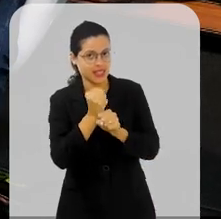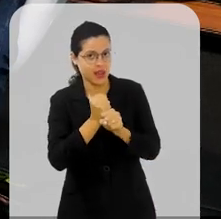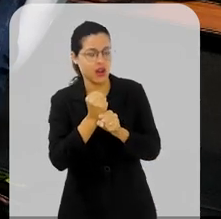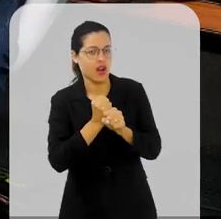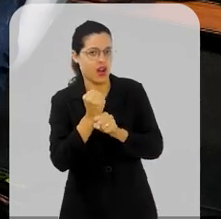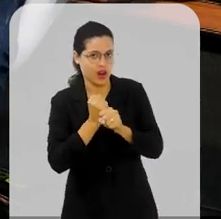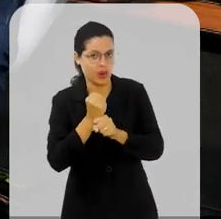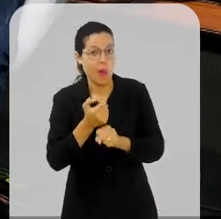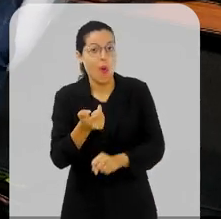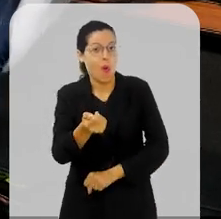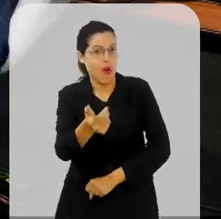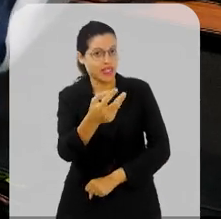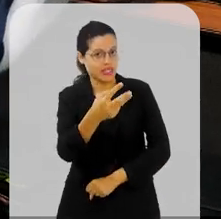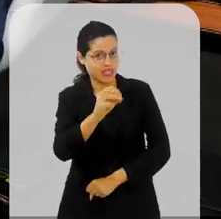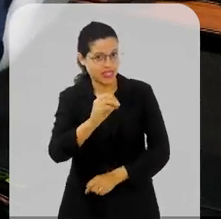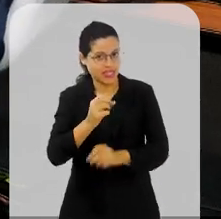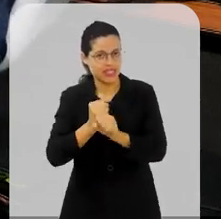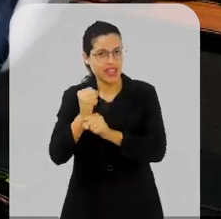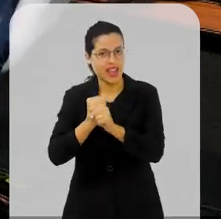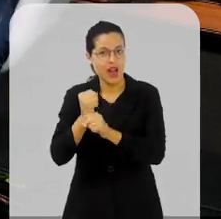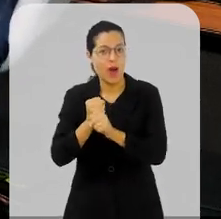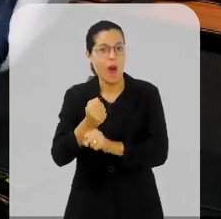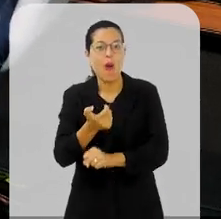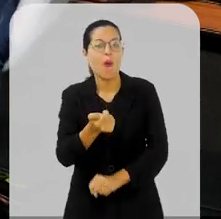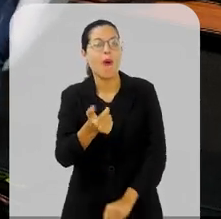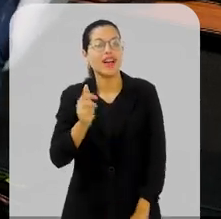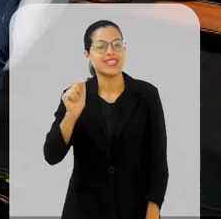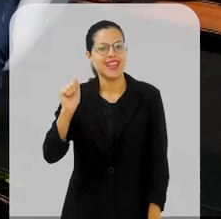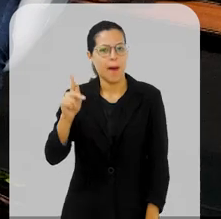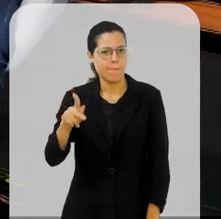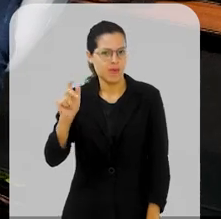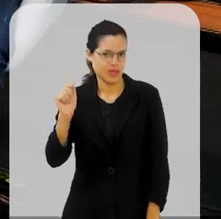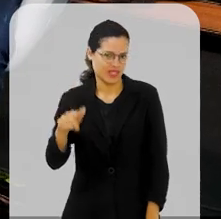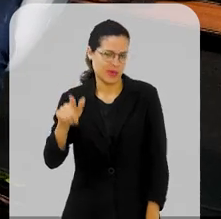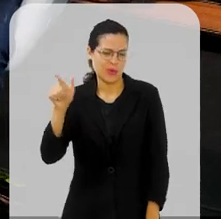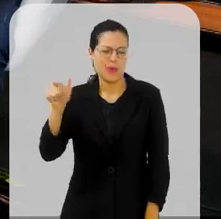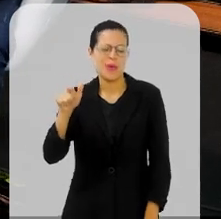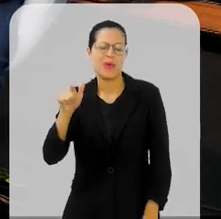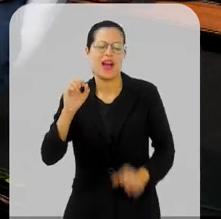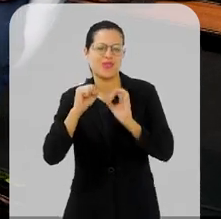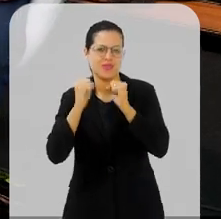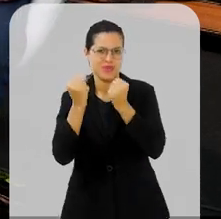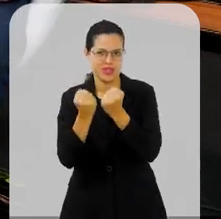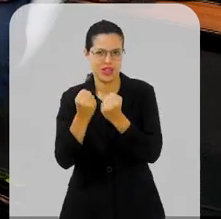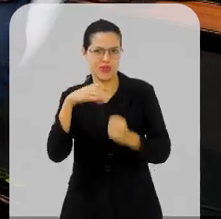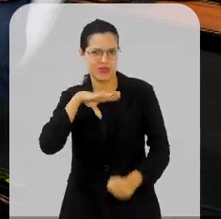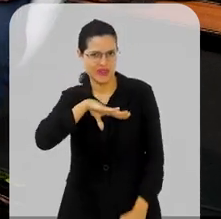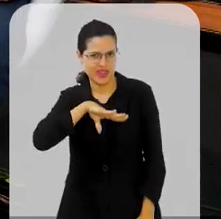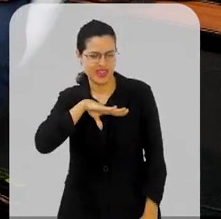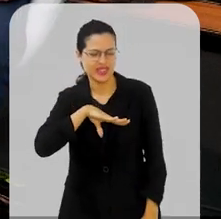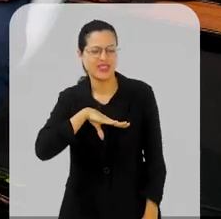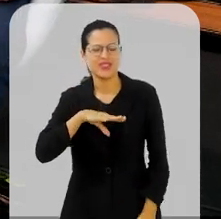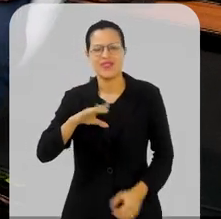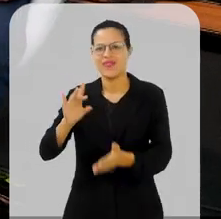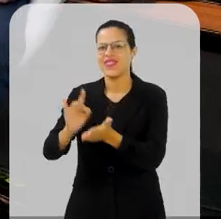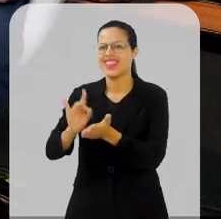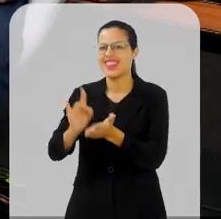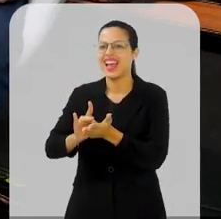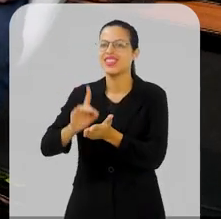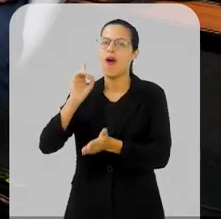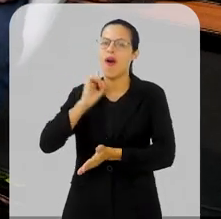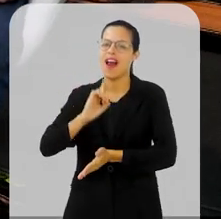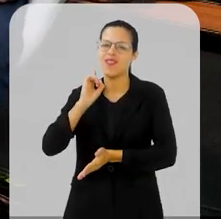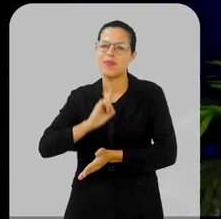26 anos. 26 anos. Quase 30 anos, hein, deputado? Quase que ele ia se aposentar lá em São Januário. É verdade. É